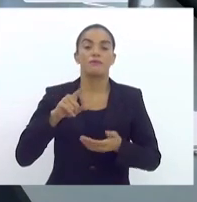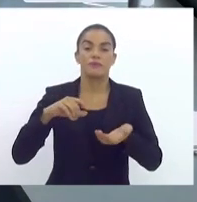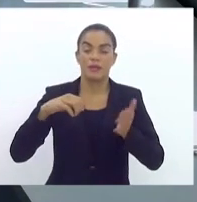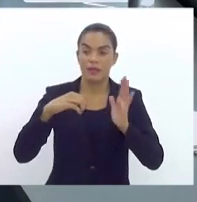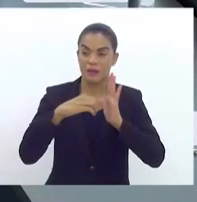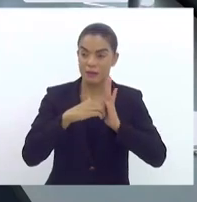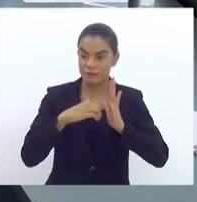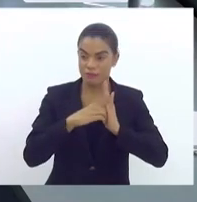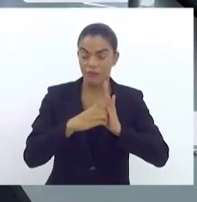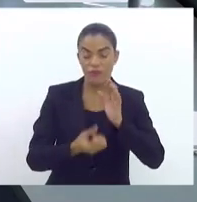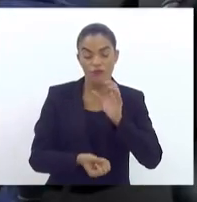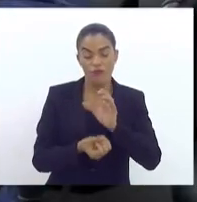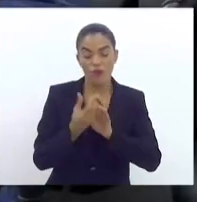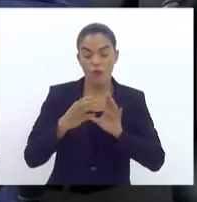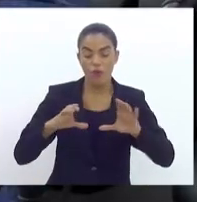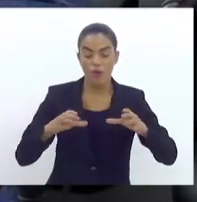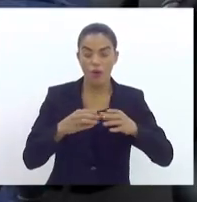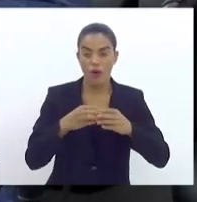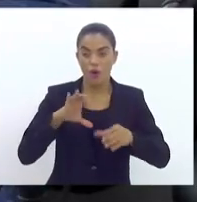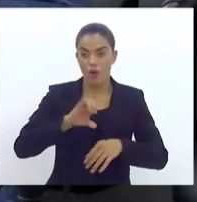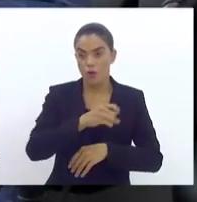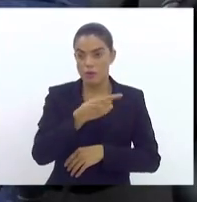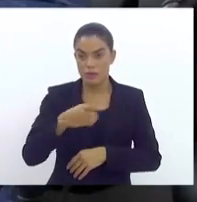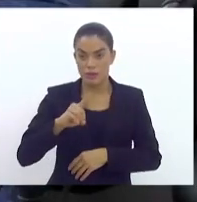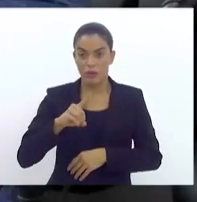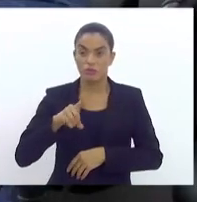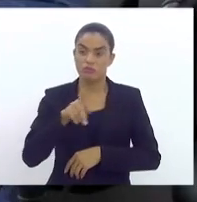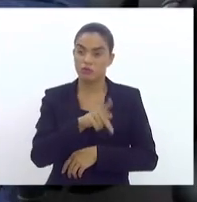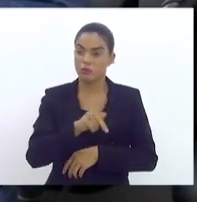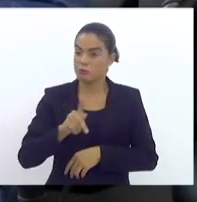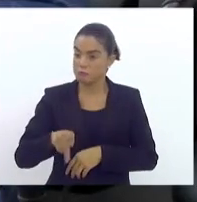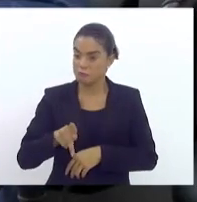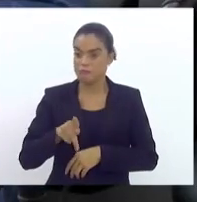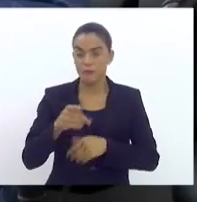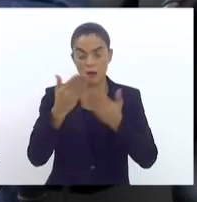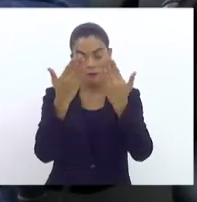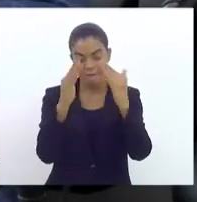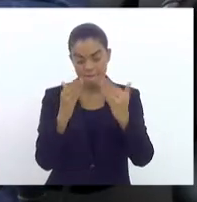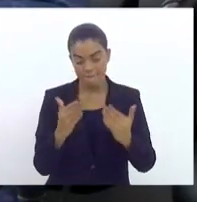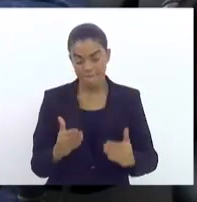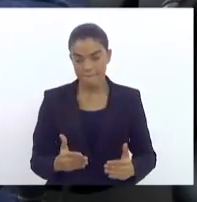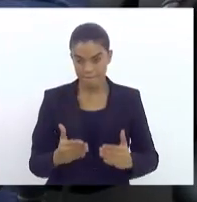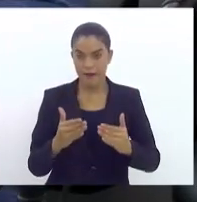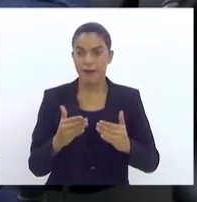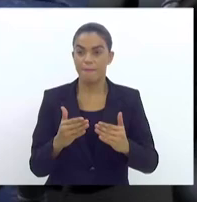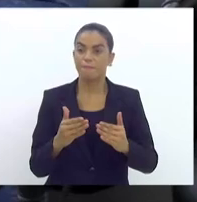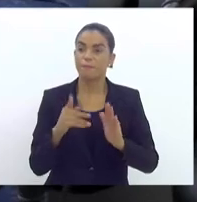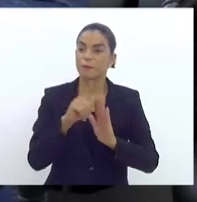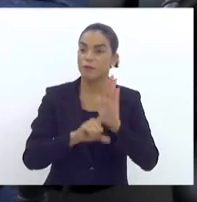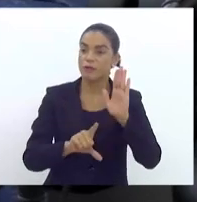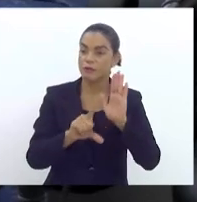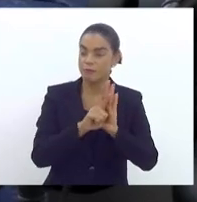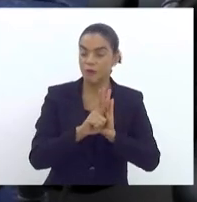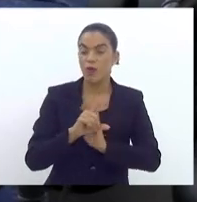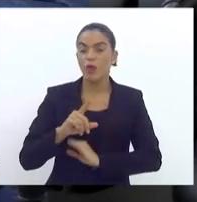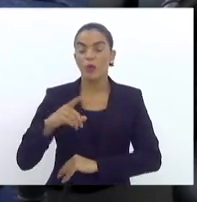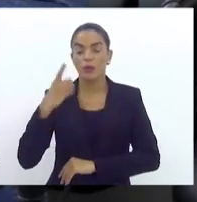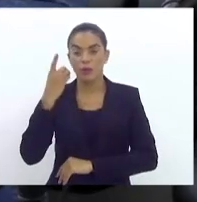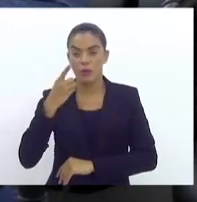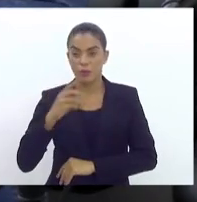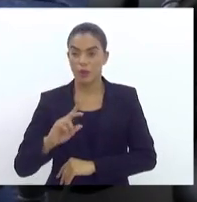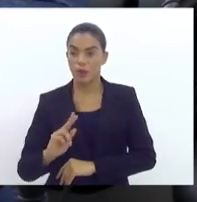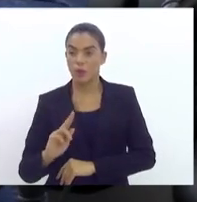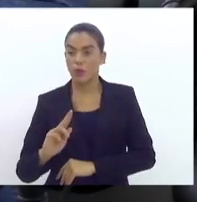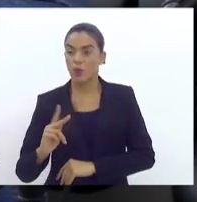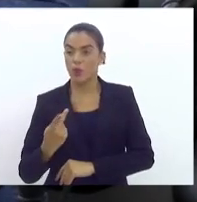formou-se uma comissão de professores para revisar o projeto do Senado e o deputado Hugo Leal ele foi